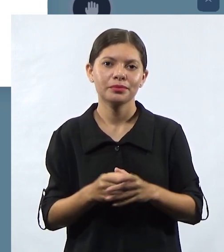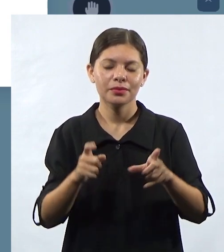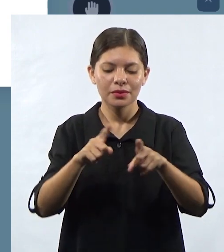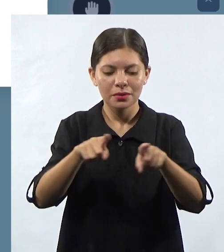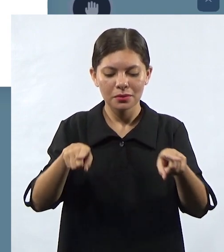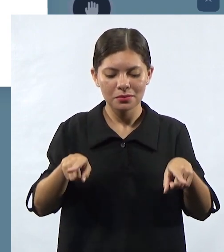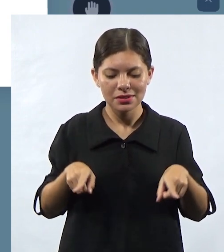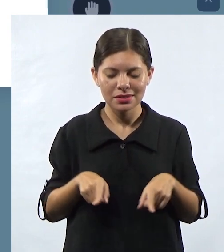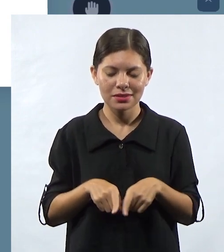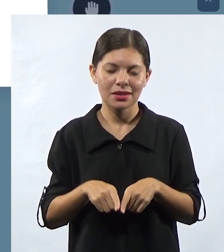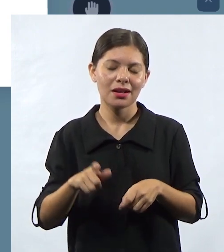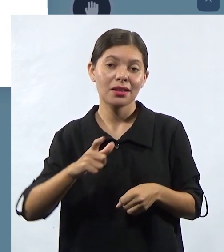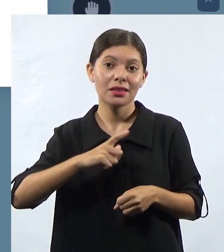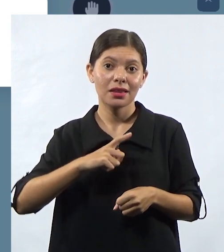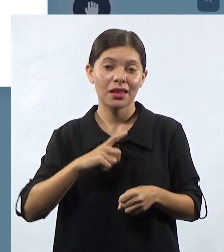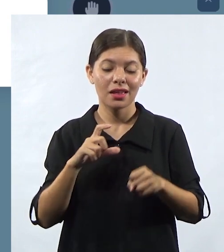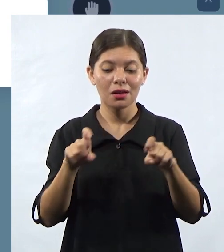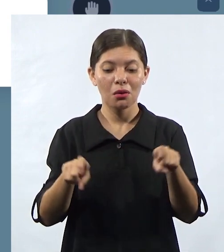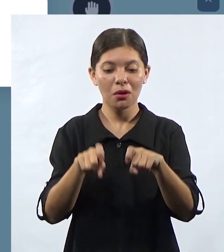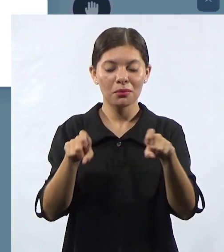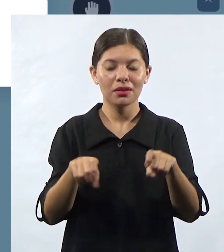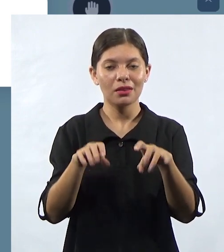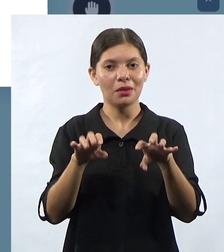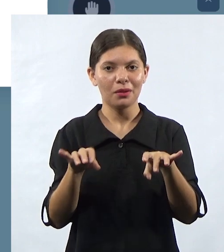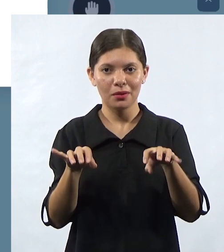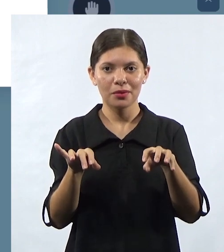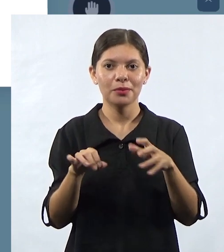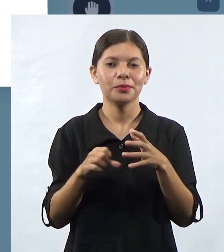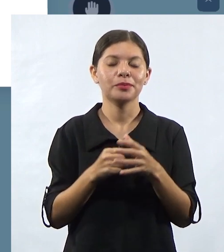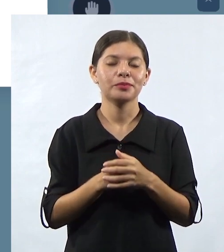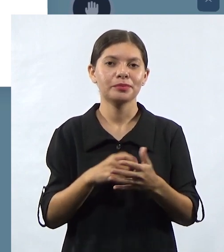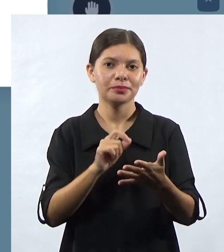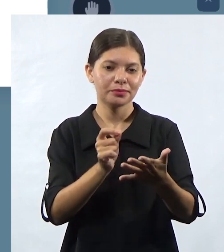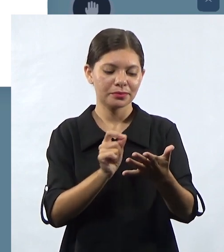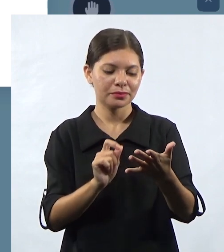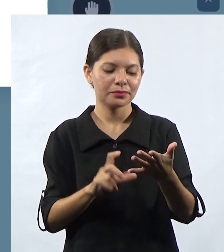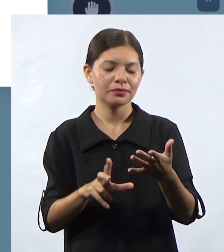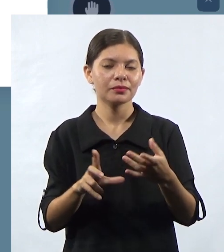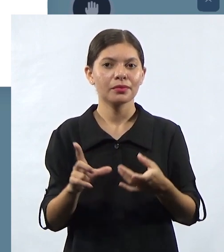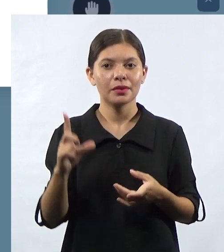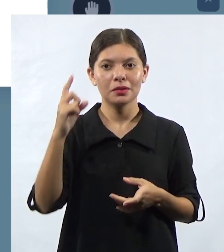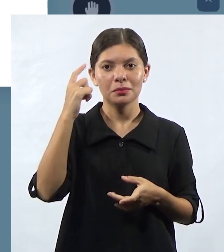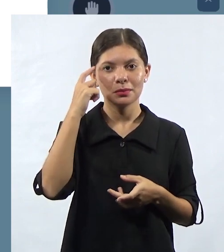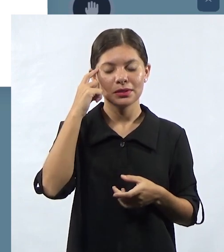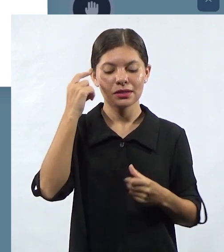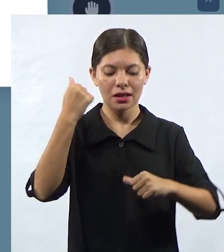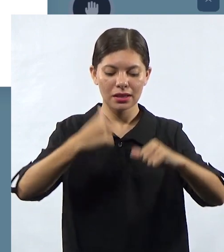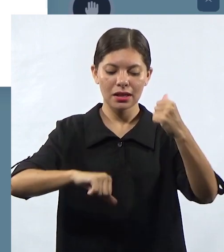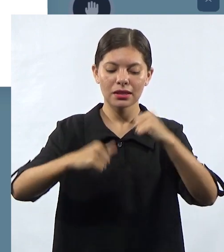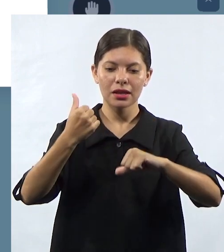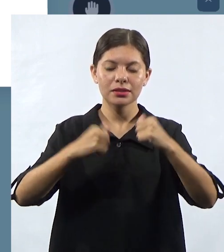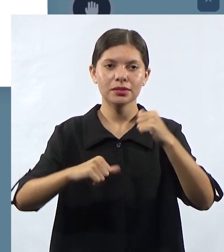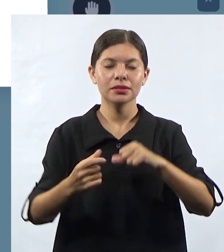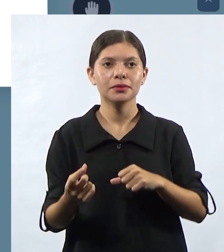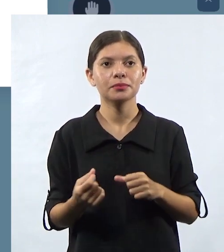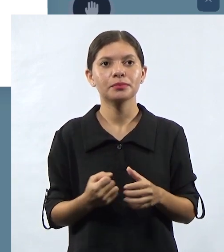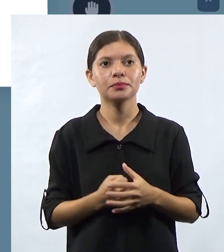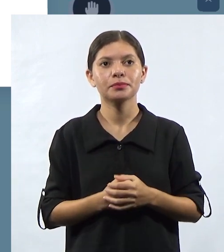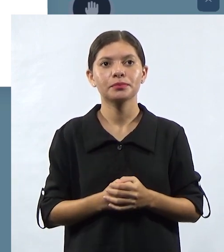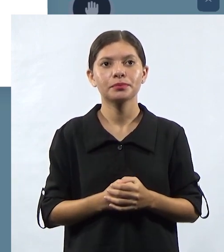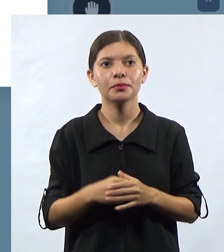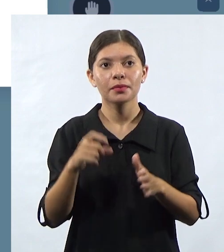um computador que eu possa fazer esse tipo de registro e pensar na análise. Lembrando que as